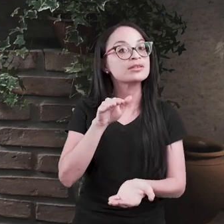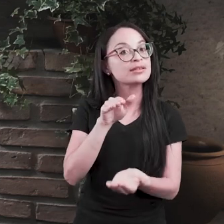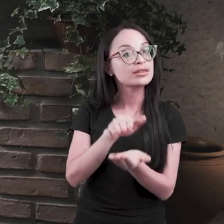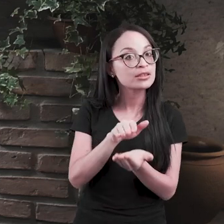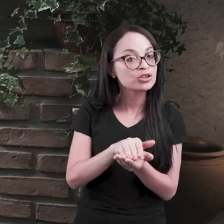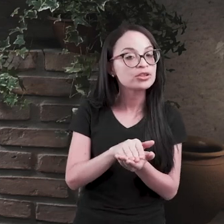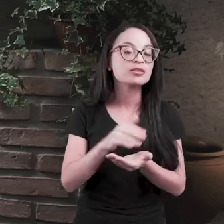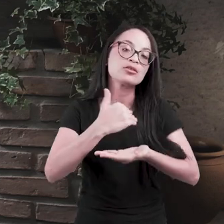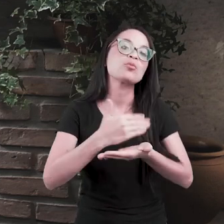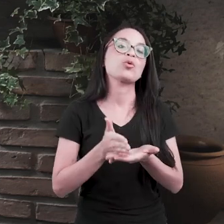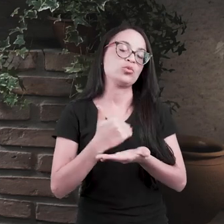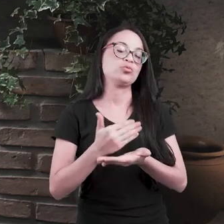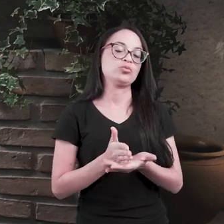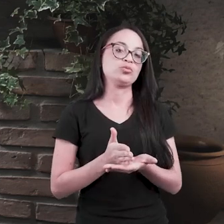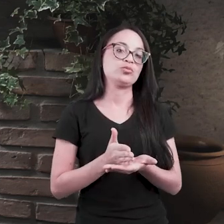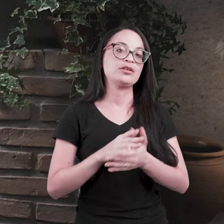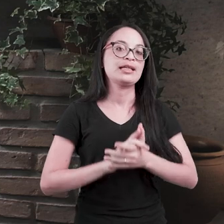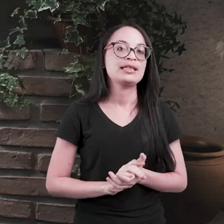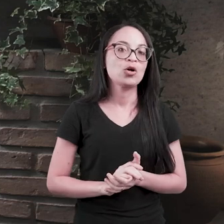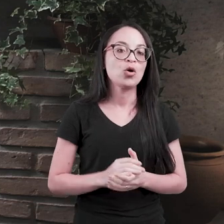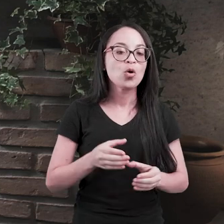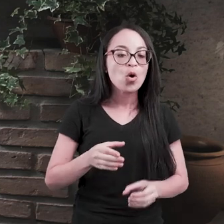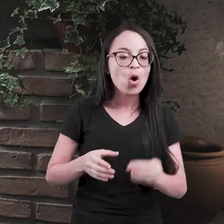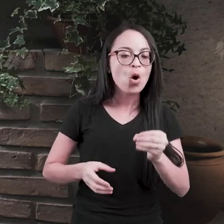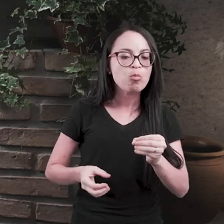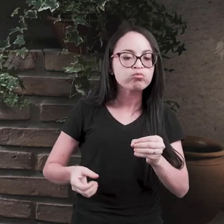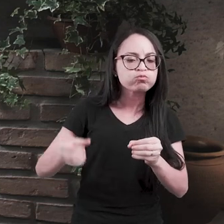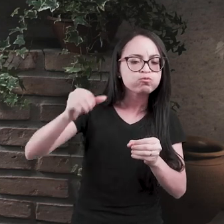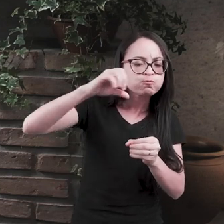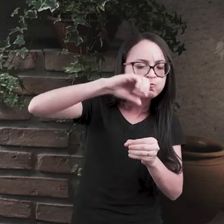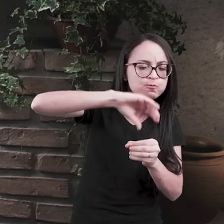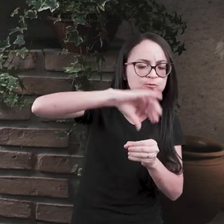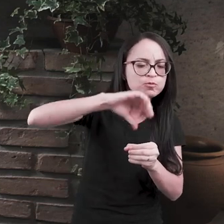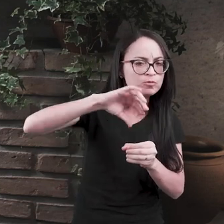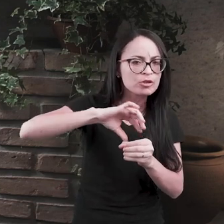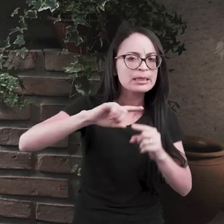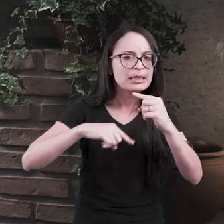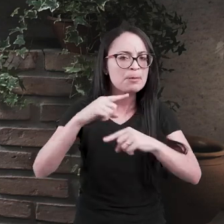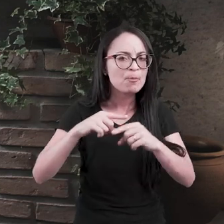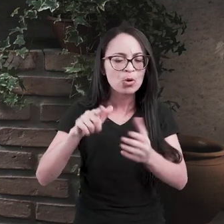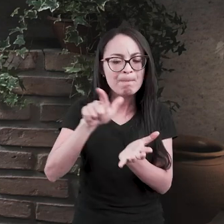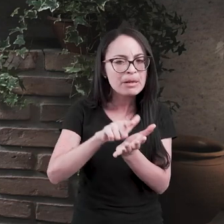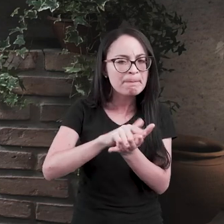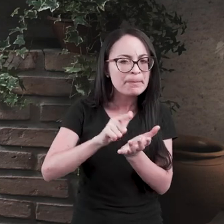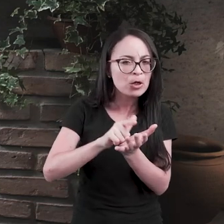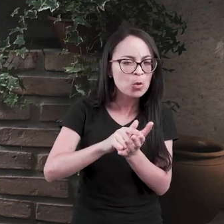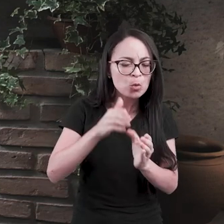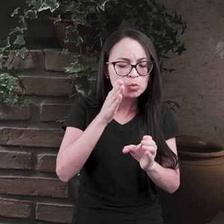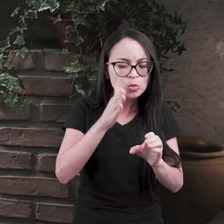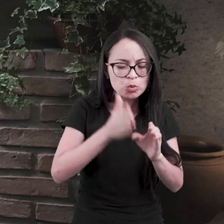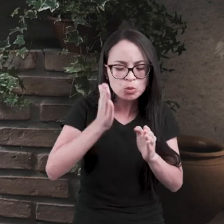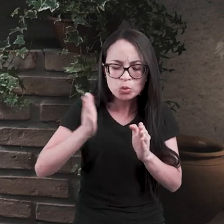canjica e o bolo. Ela enchia os copos de canjica. No papel de embrulho, eu cortava a rodinha,